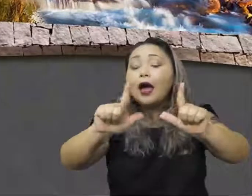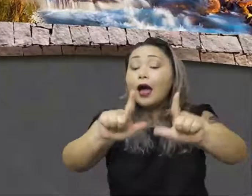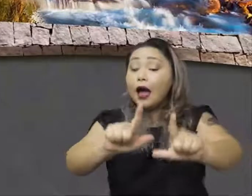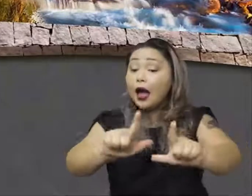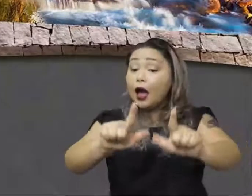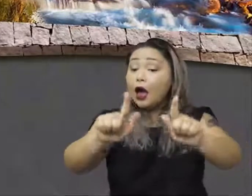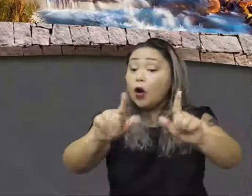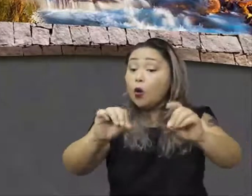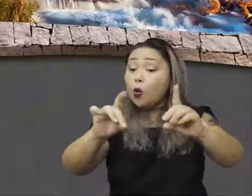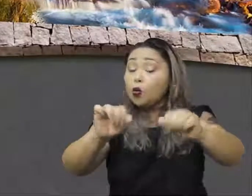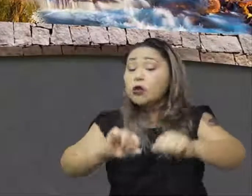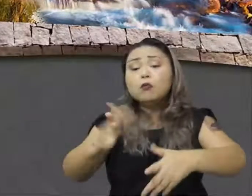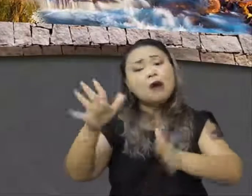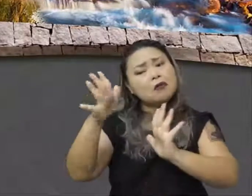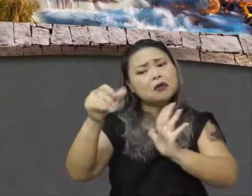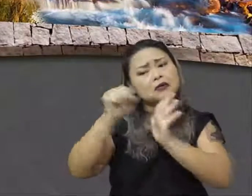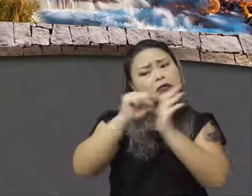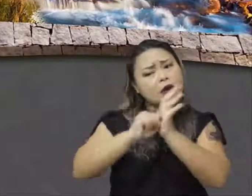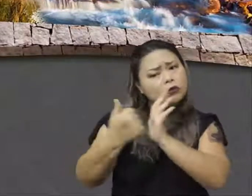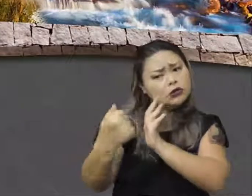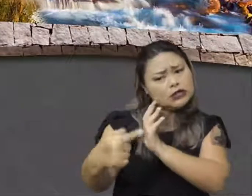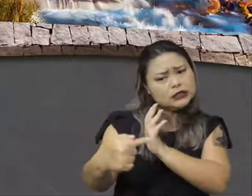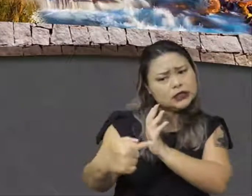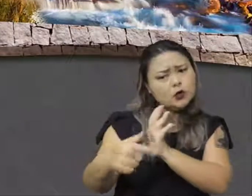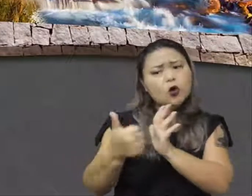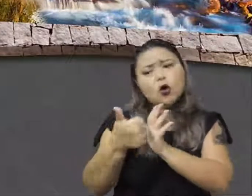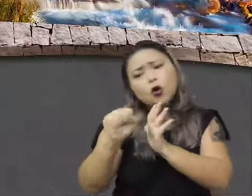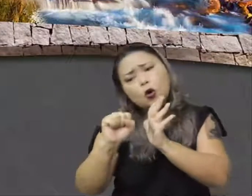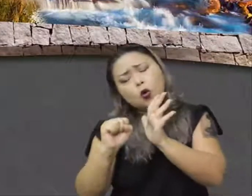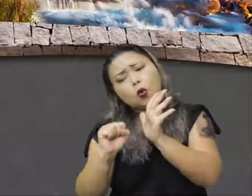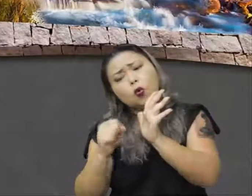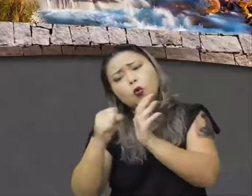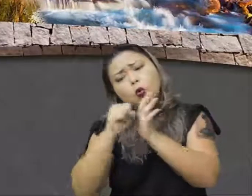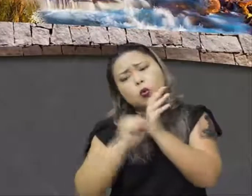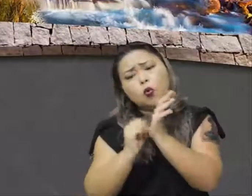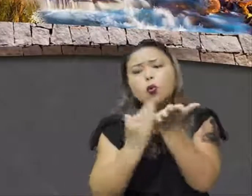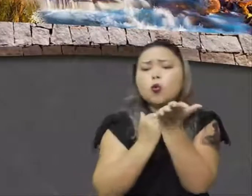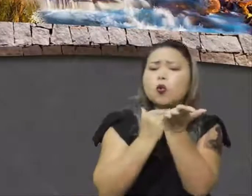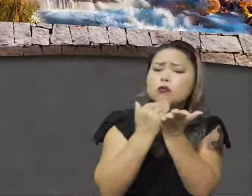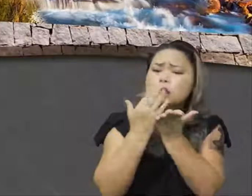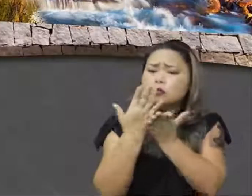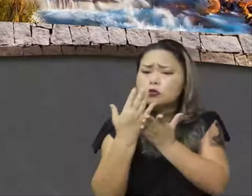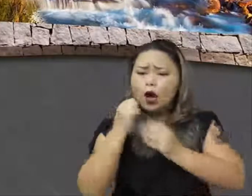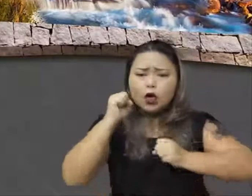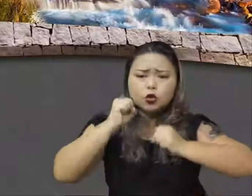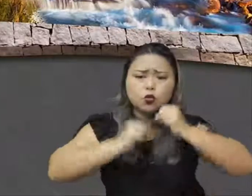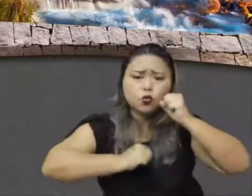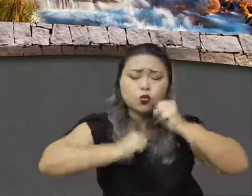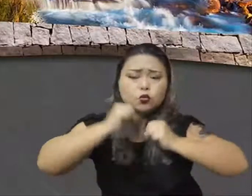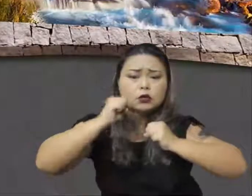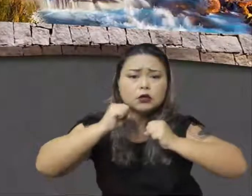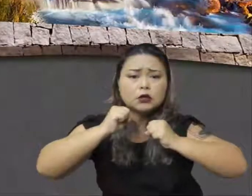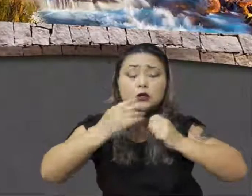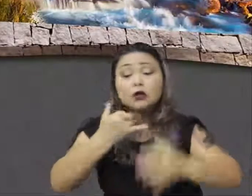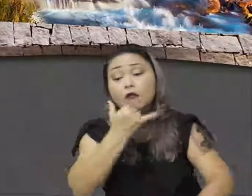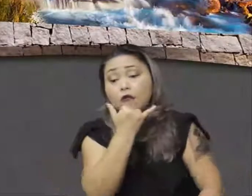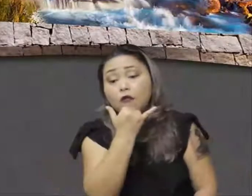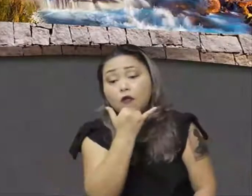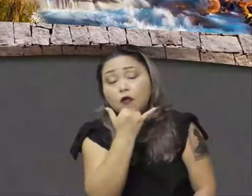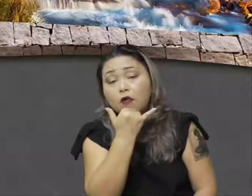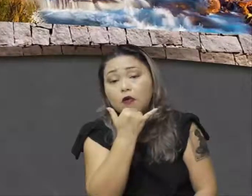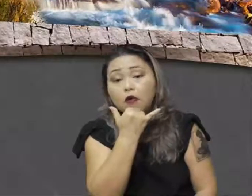falamos do século XVII. Século XVIII estava começando a indústria dos Estados Unidos, a indústria